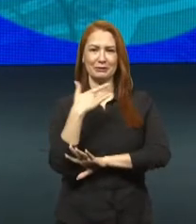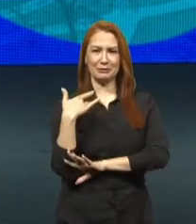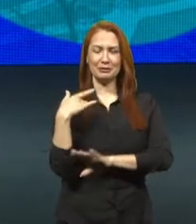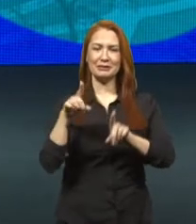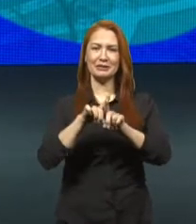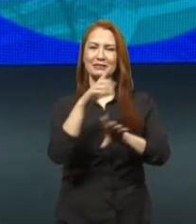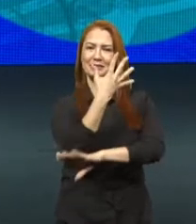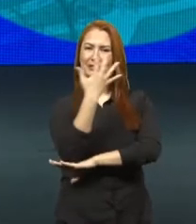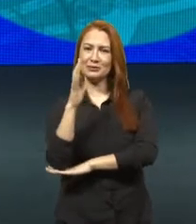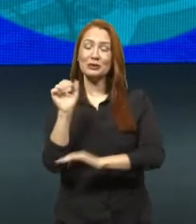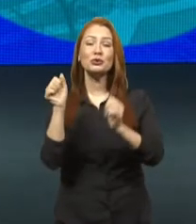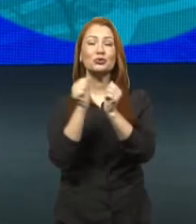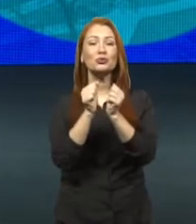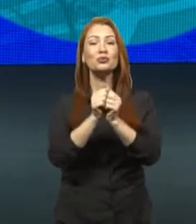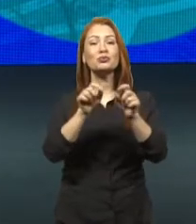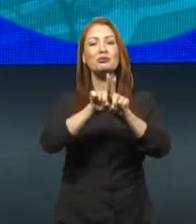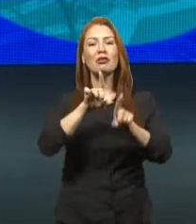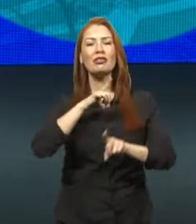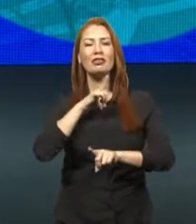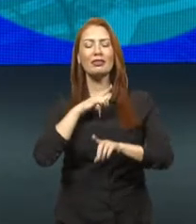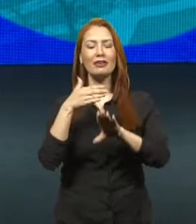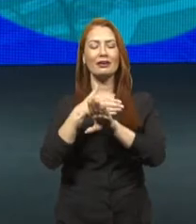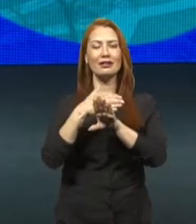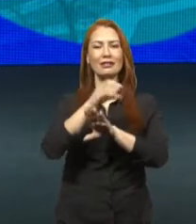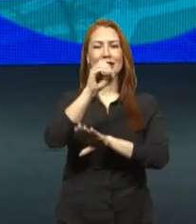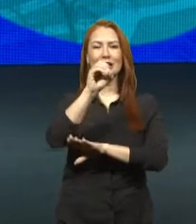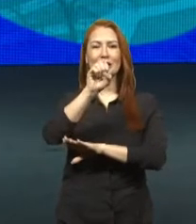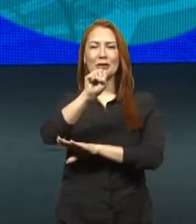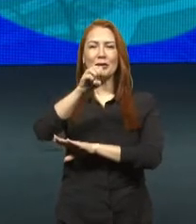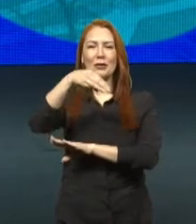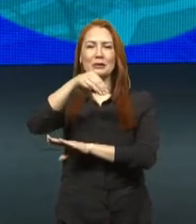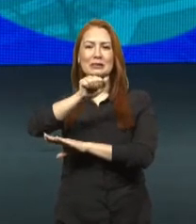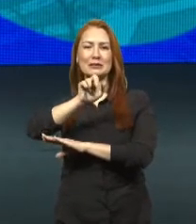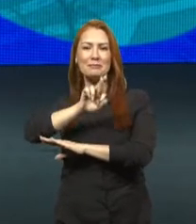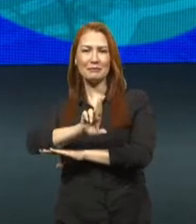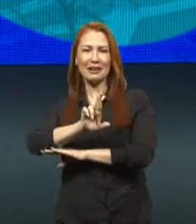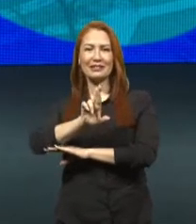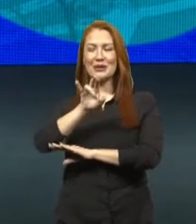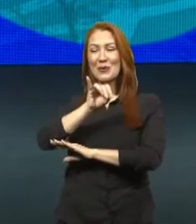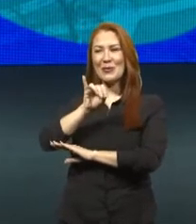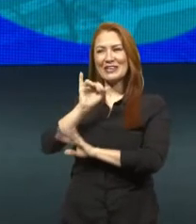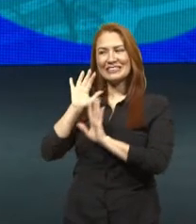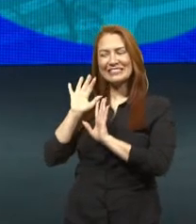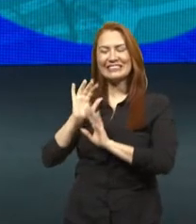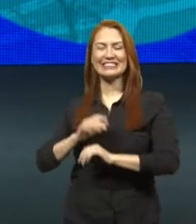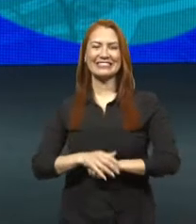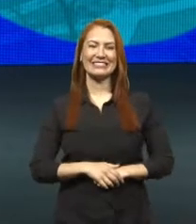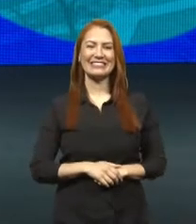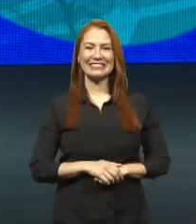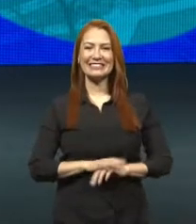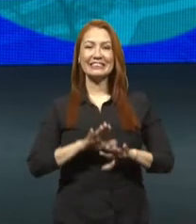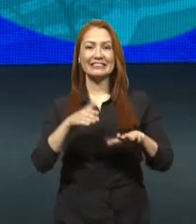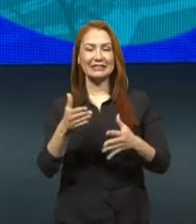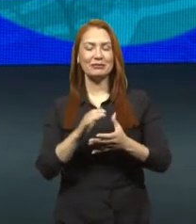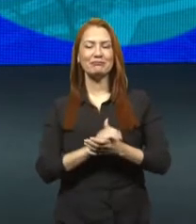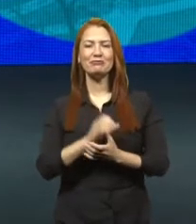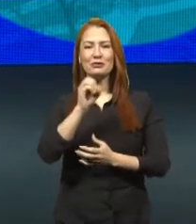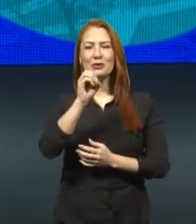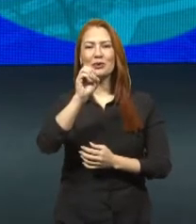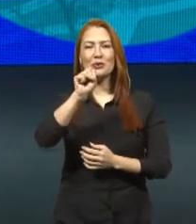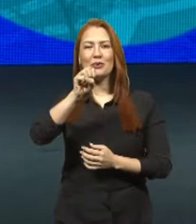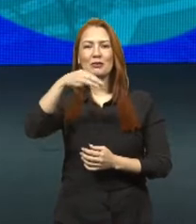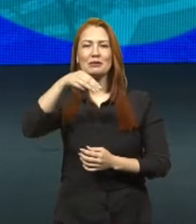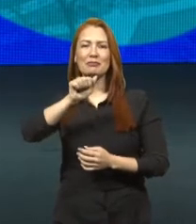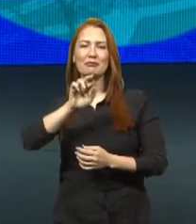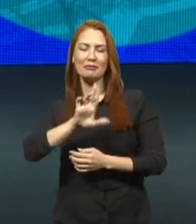virtualmente o Osmar, lá do interior do estado, né? Osmar, dá um oizinho aí para a galera. O Osmar já conversa conosco.